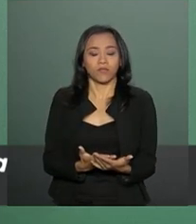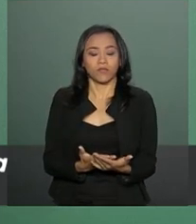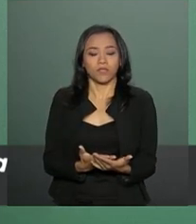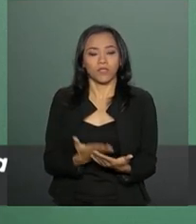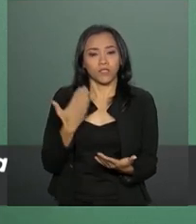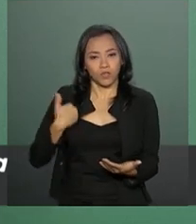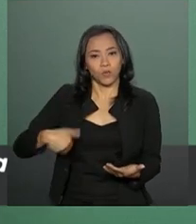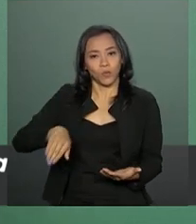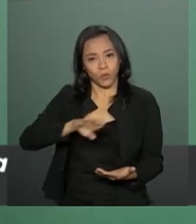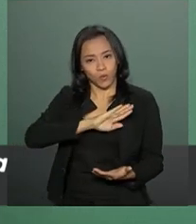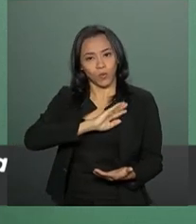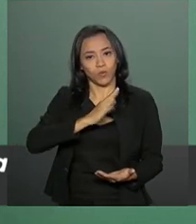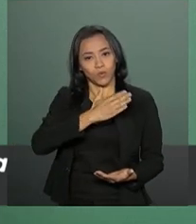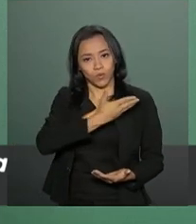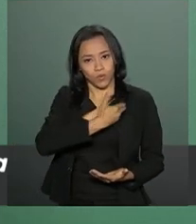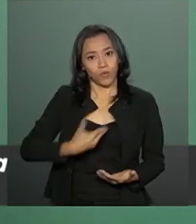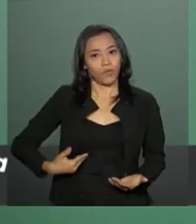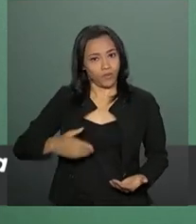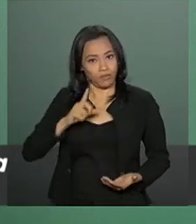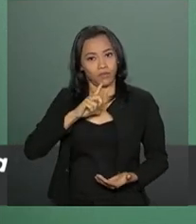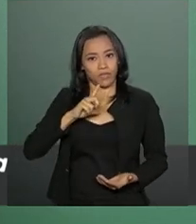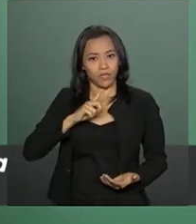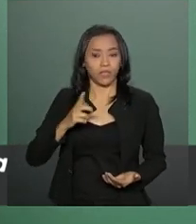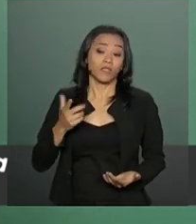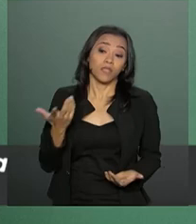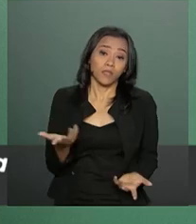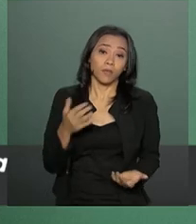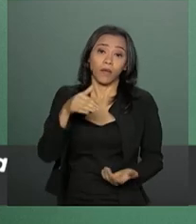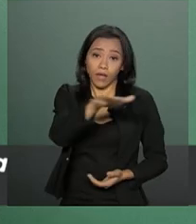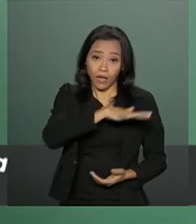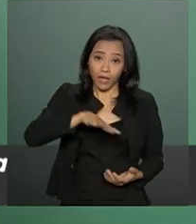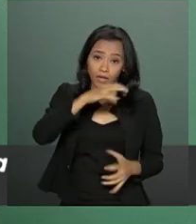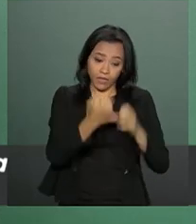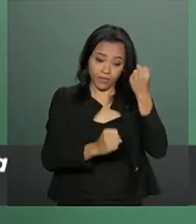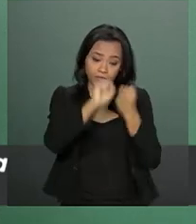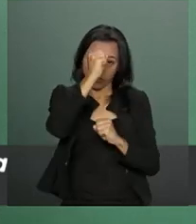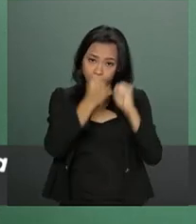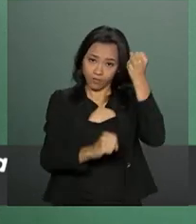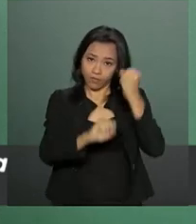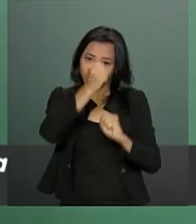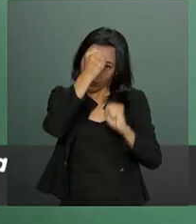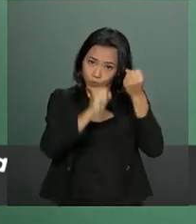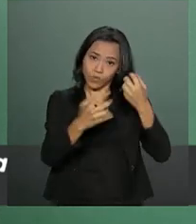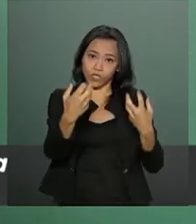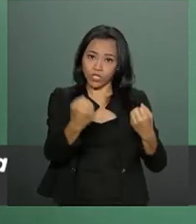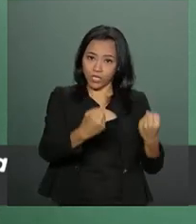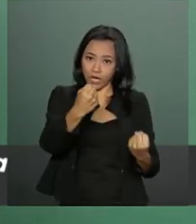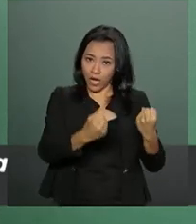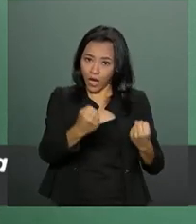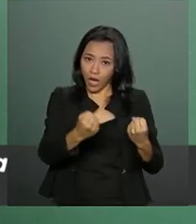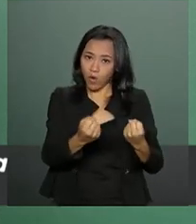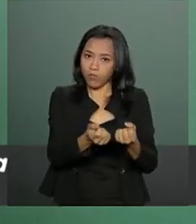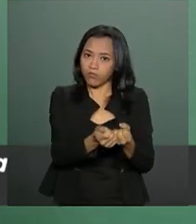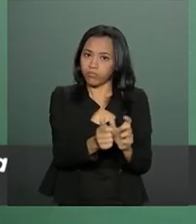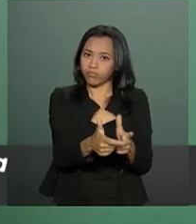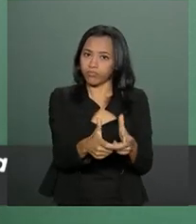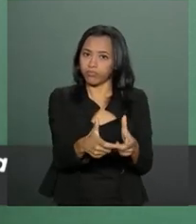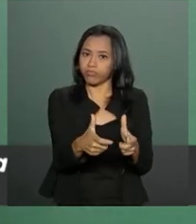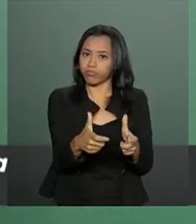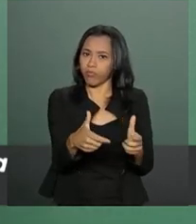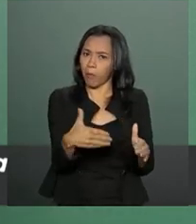governo ganhou aliás o setor automotivo é navegar cresceu enormemente e